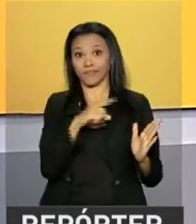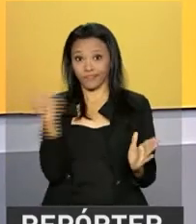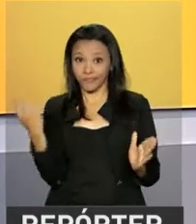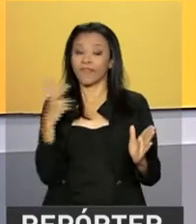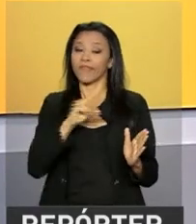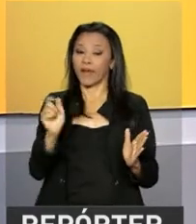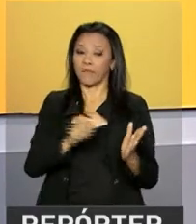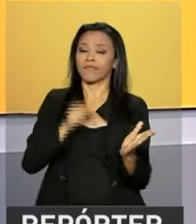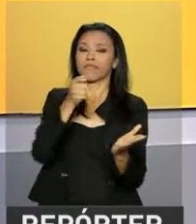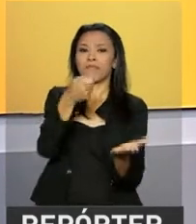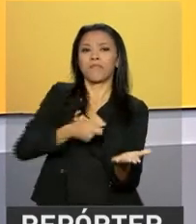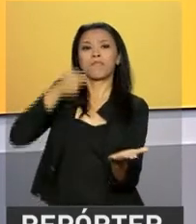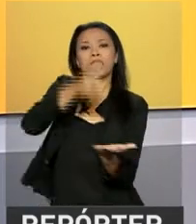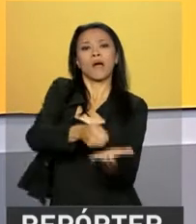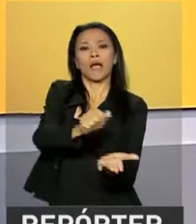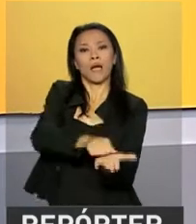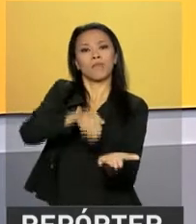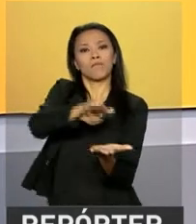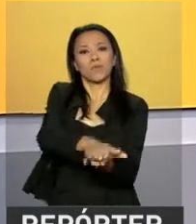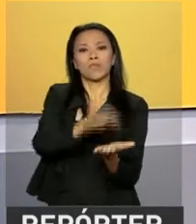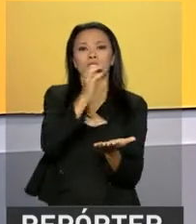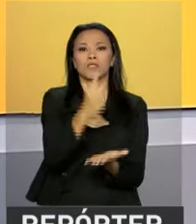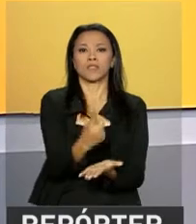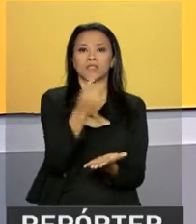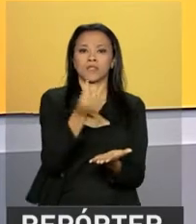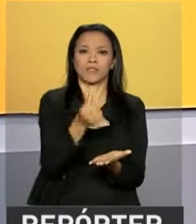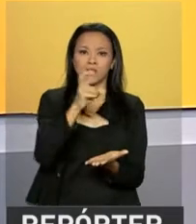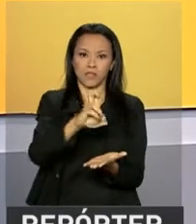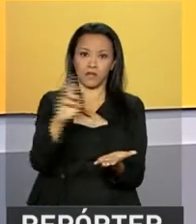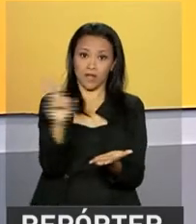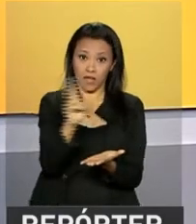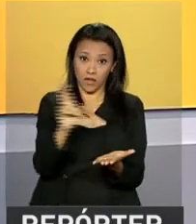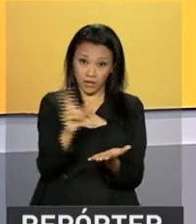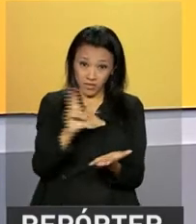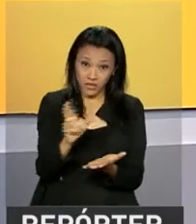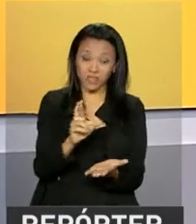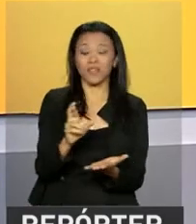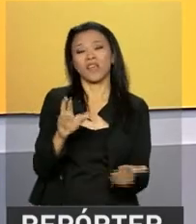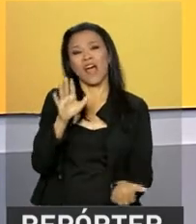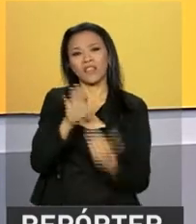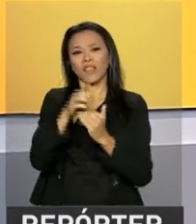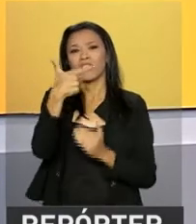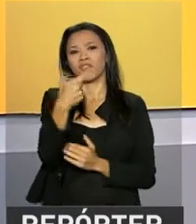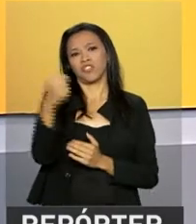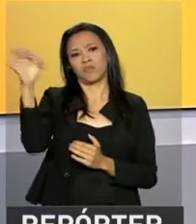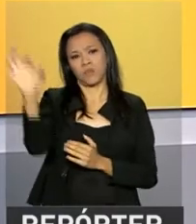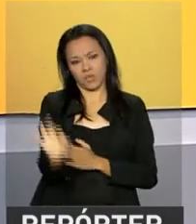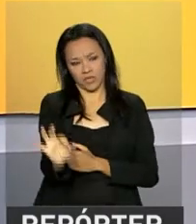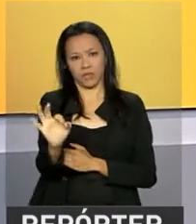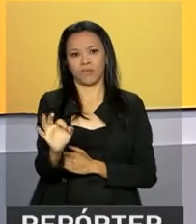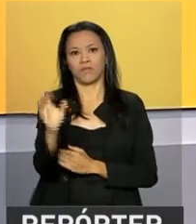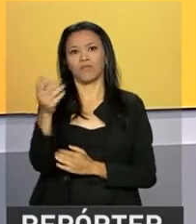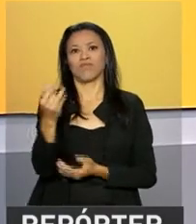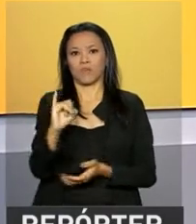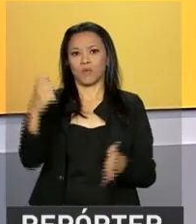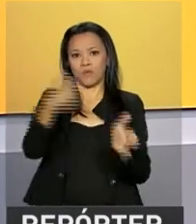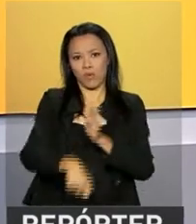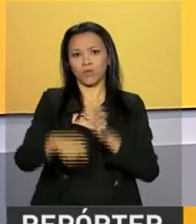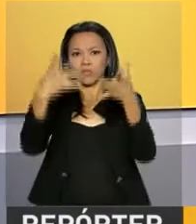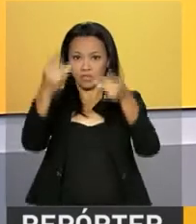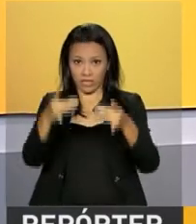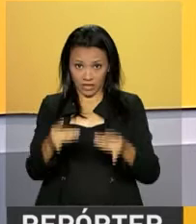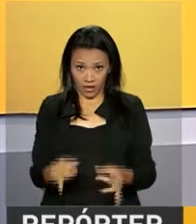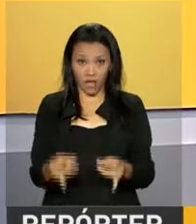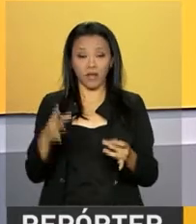multa mínima de r$165 e máxima de 20% do imposto devido todos os detalhes